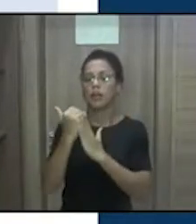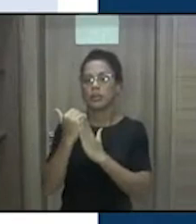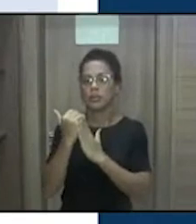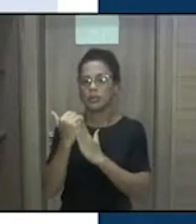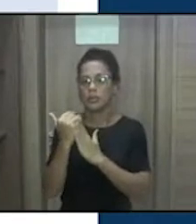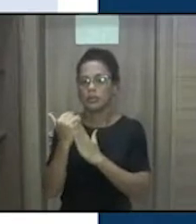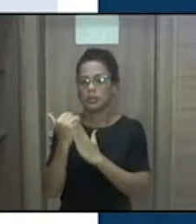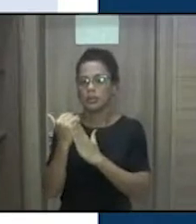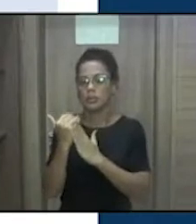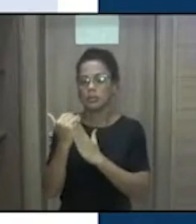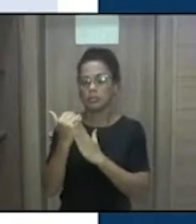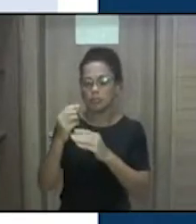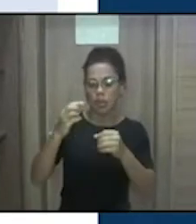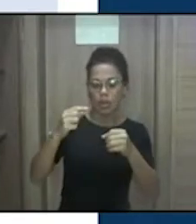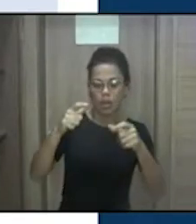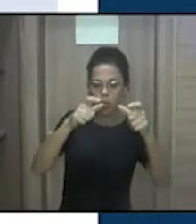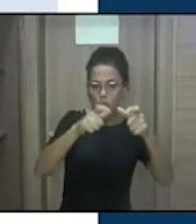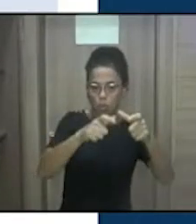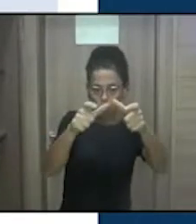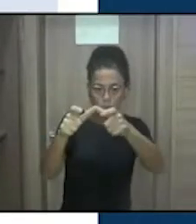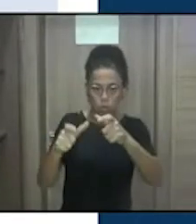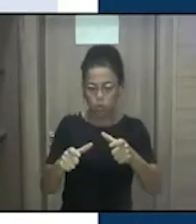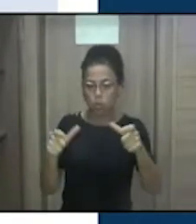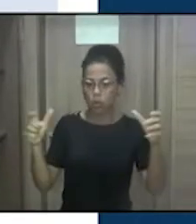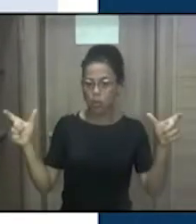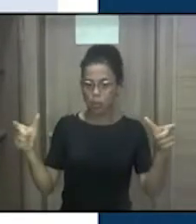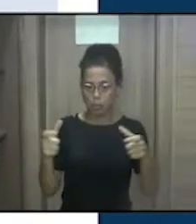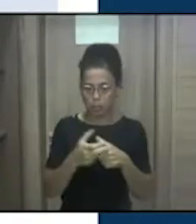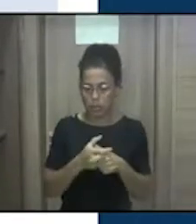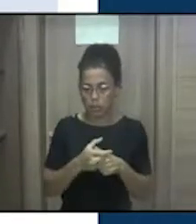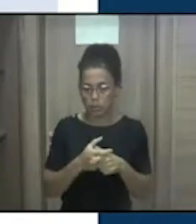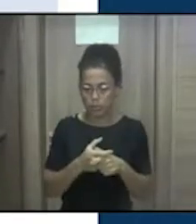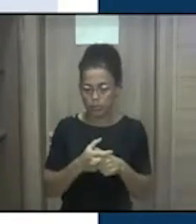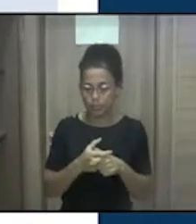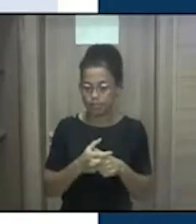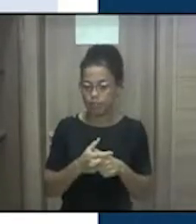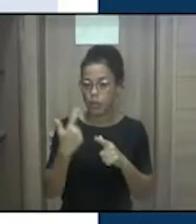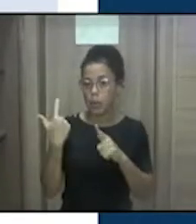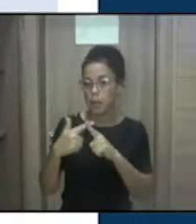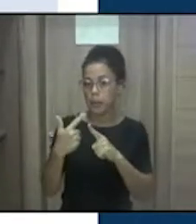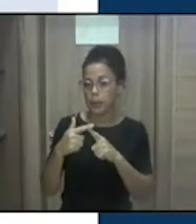pequeno porte e baixo IDH ou alto IVS, porque esses